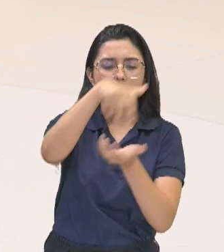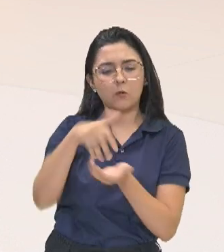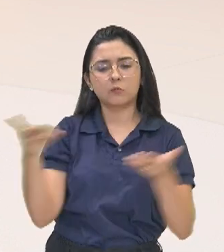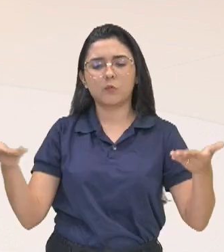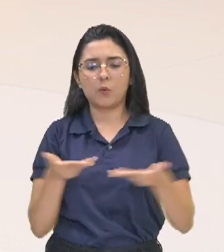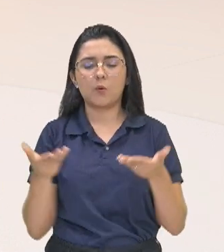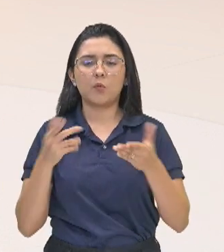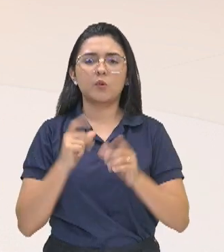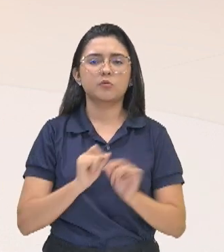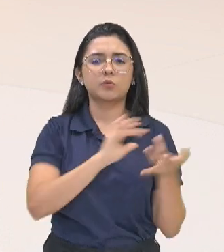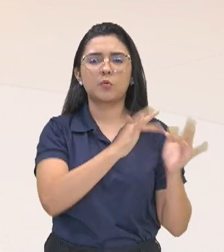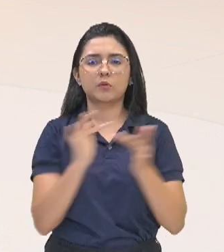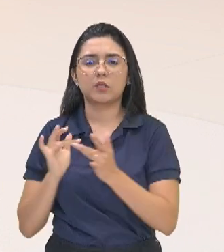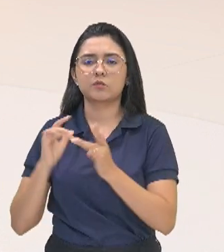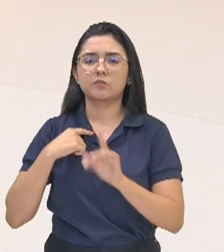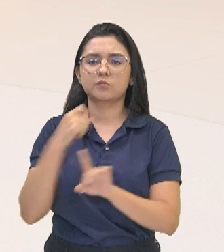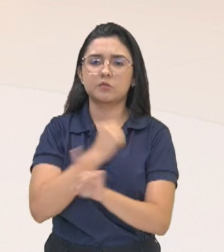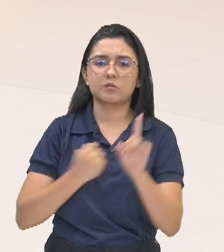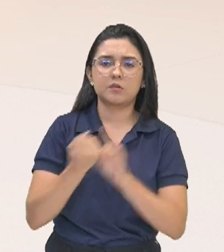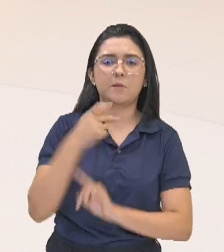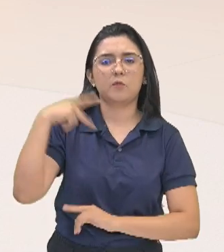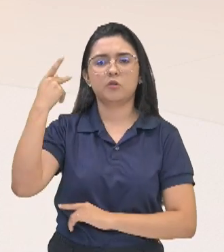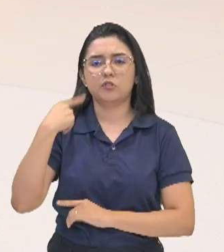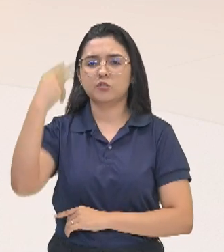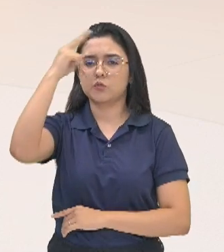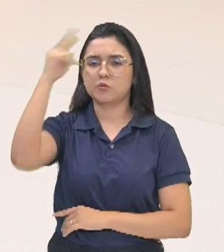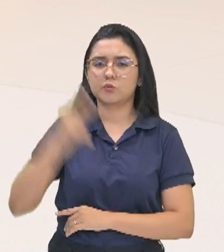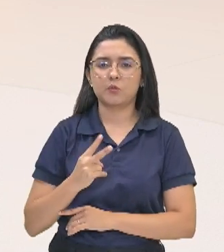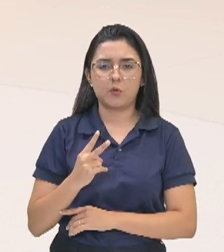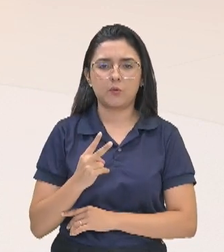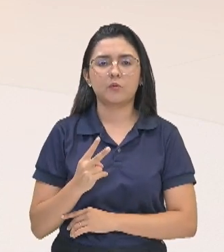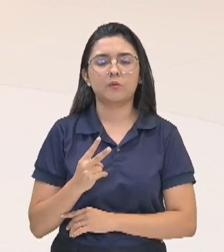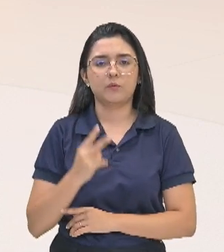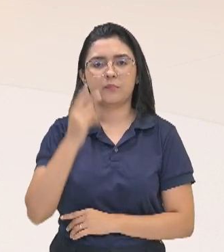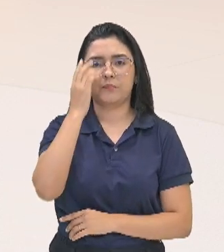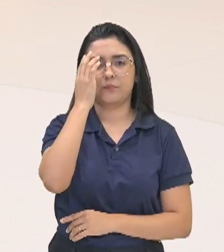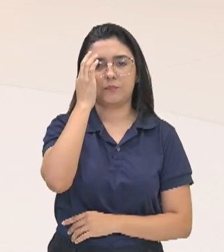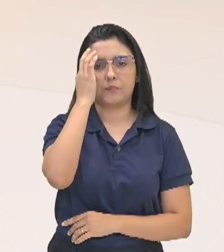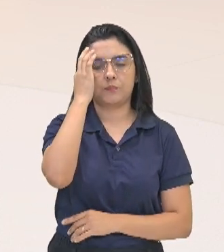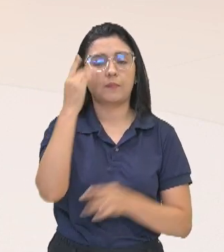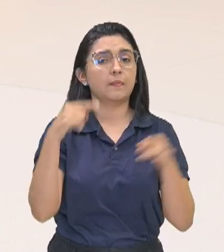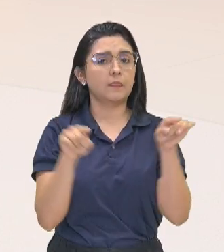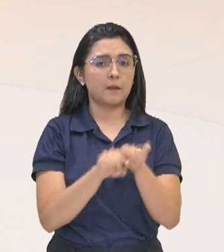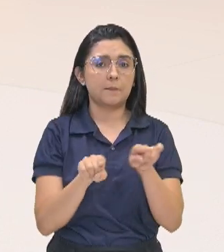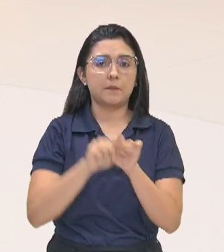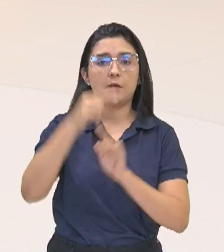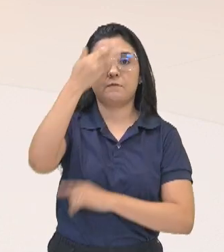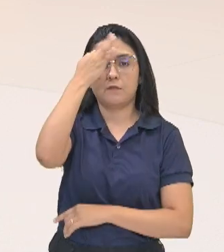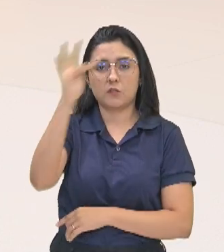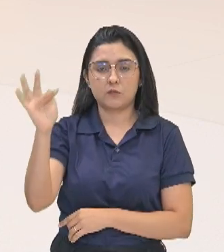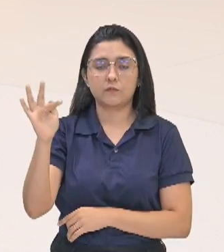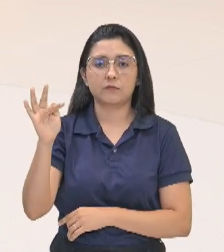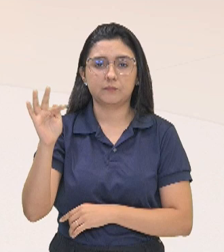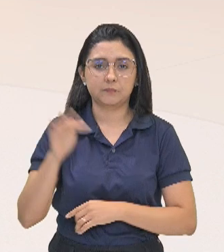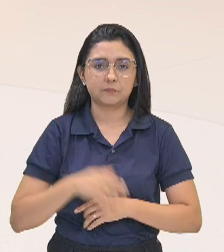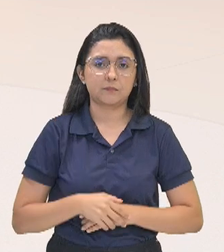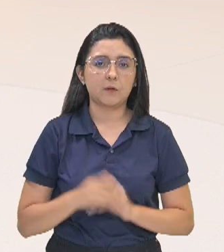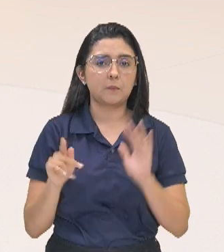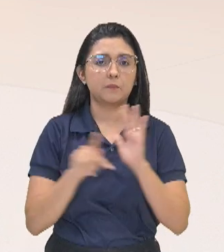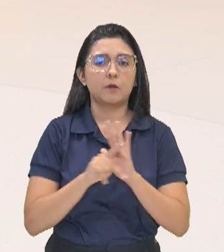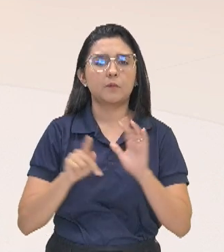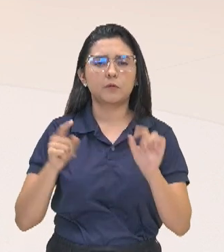social, político, né, histórico também, e claro, filosófico, né, do